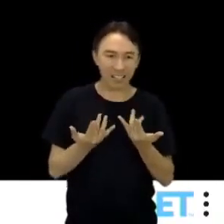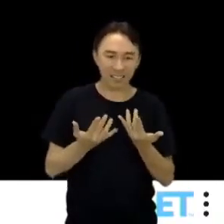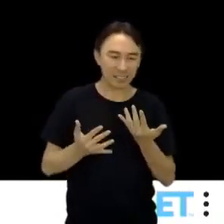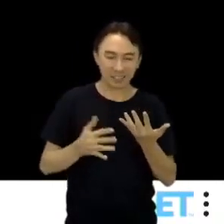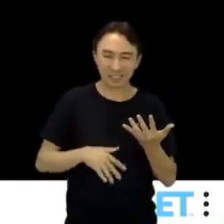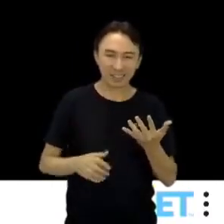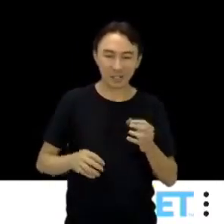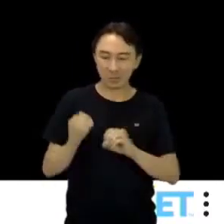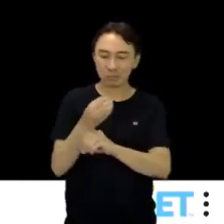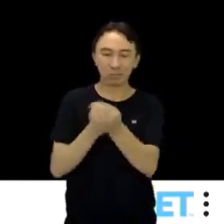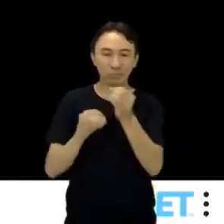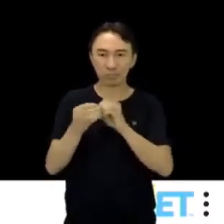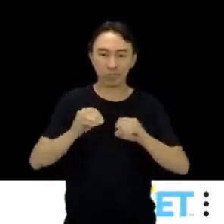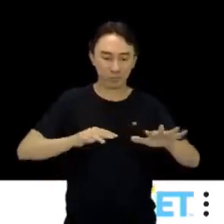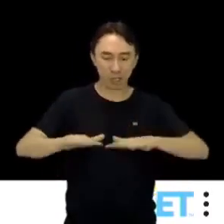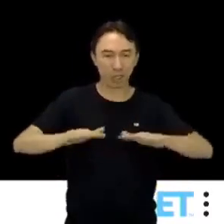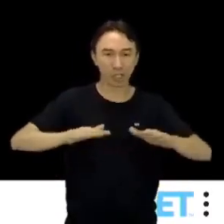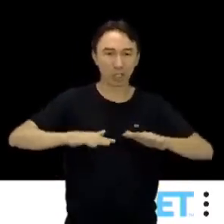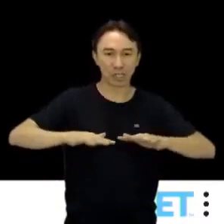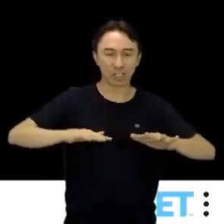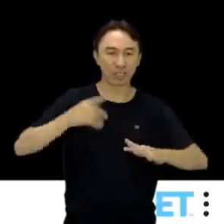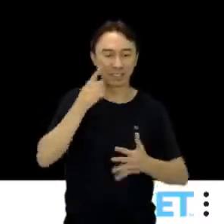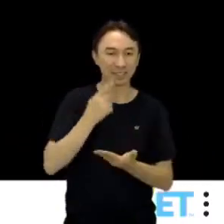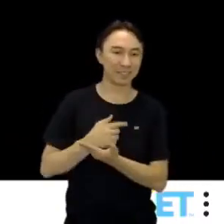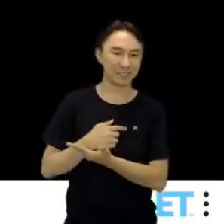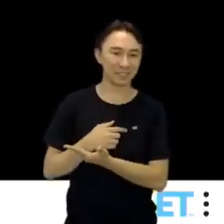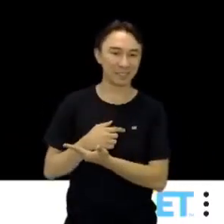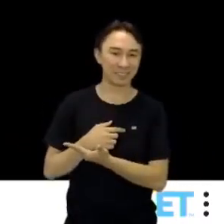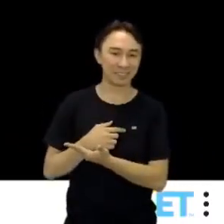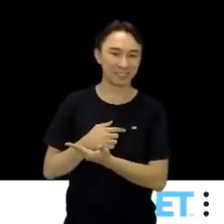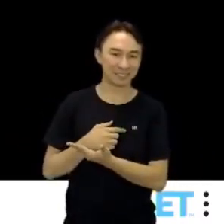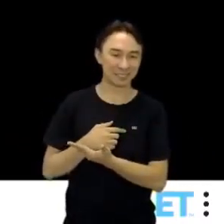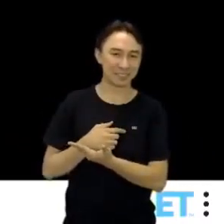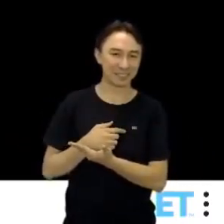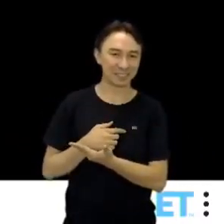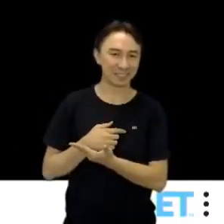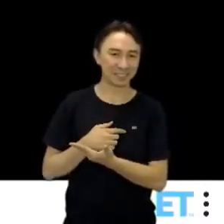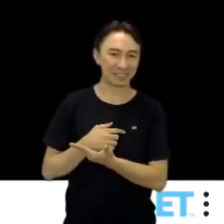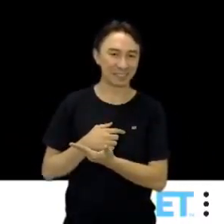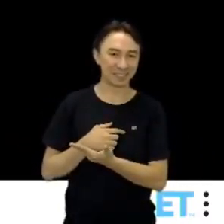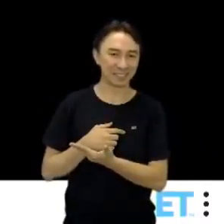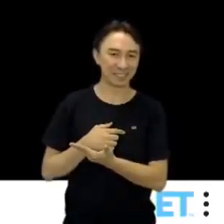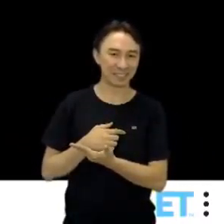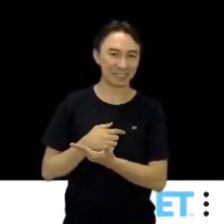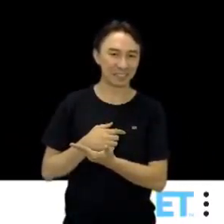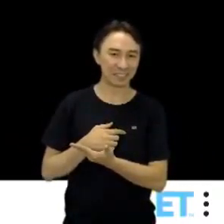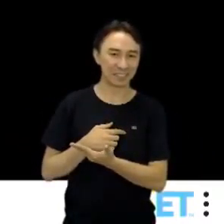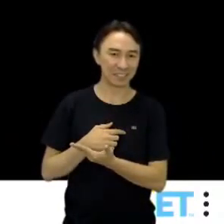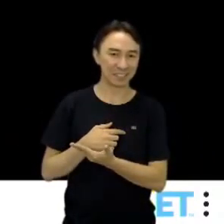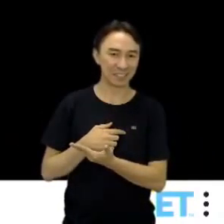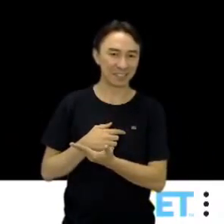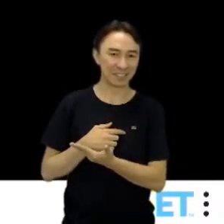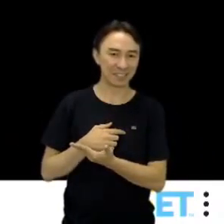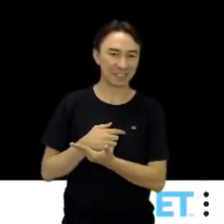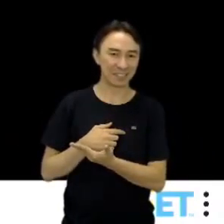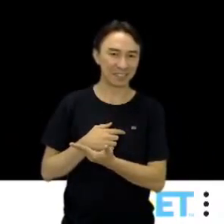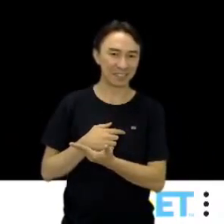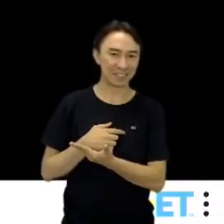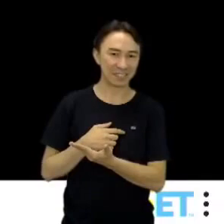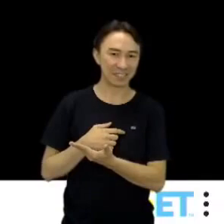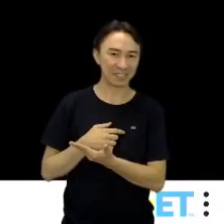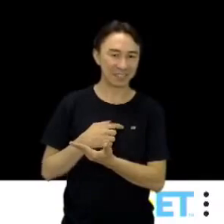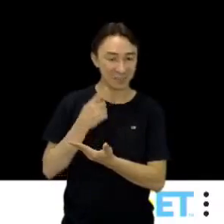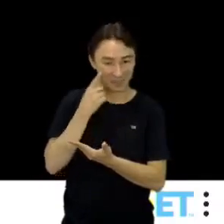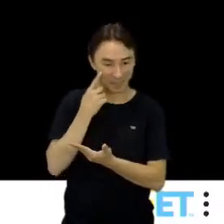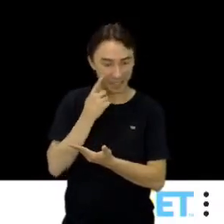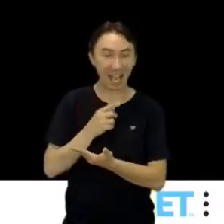aula. Puxa vida. Eu volto com vocês nesse... Ó, você acha, se eu estiver esquentando